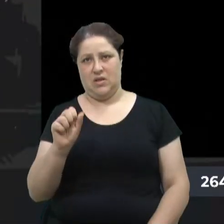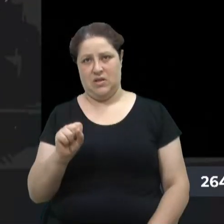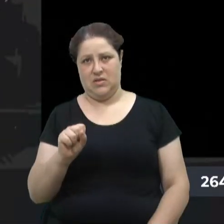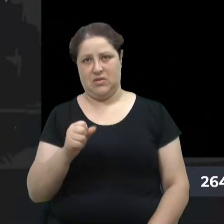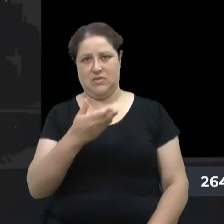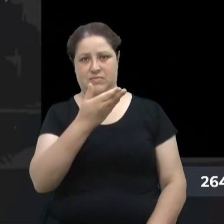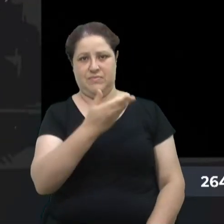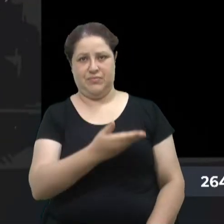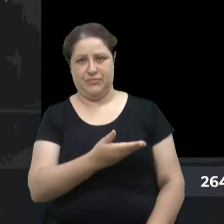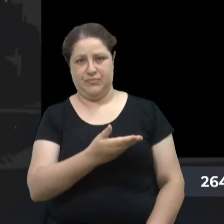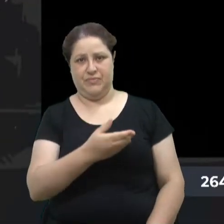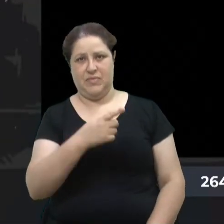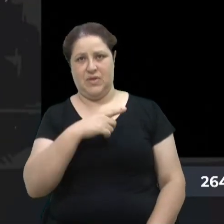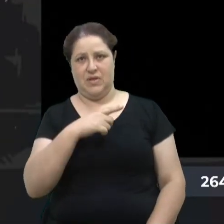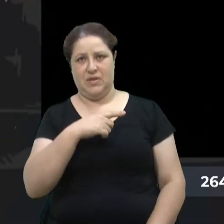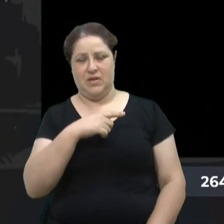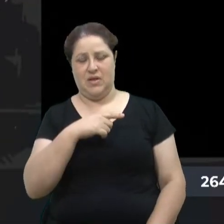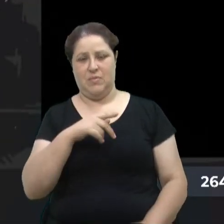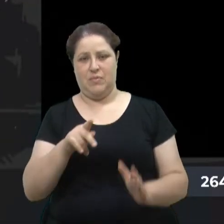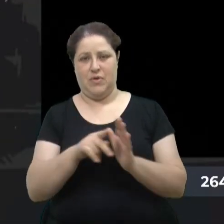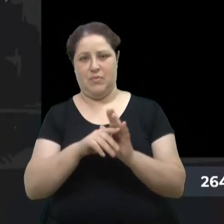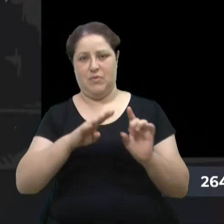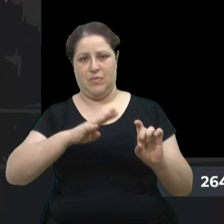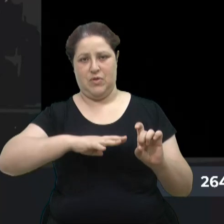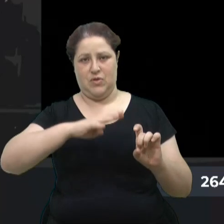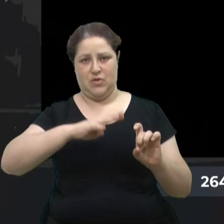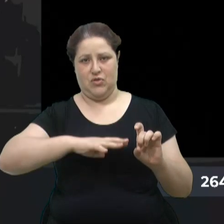peso do mundo nas costas.